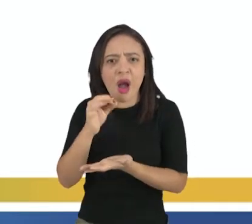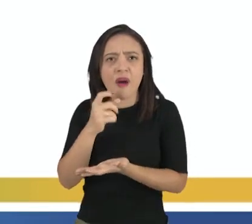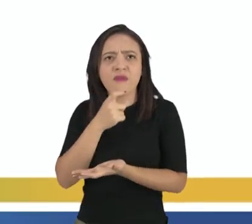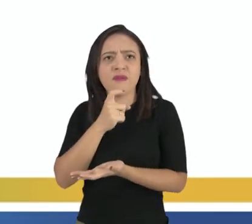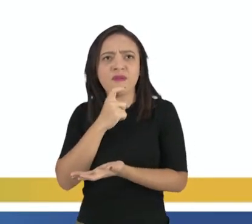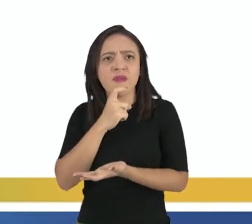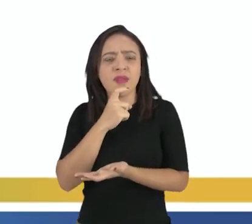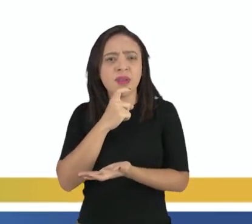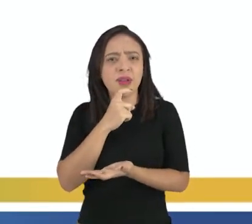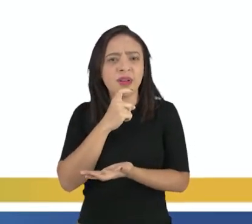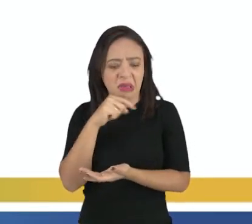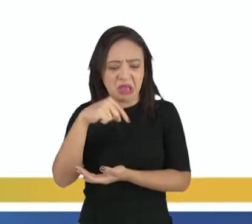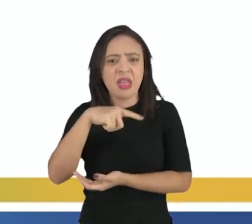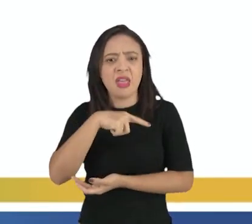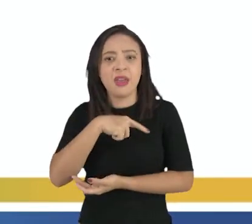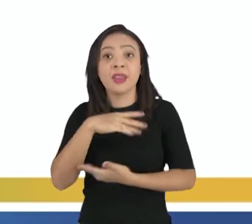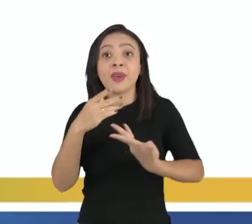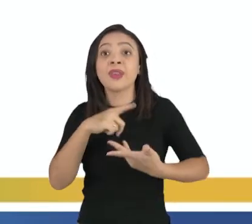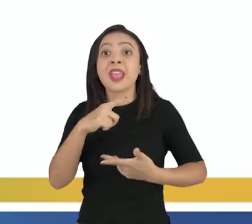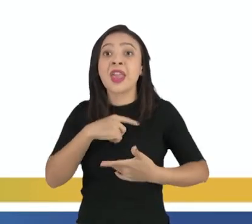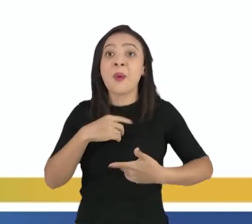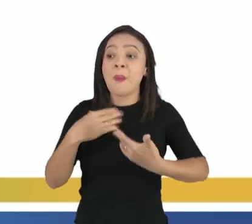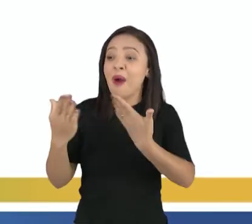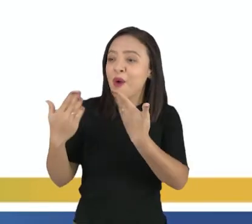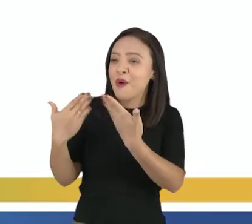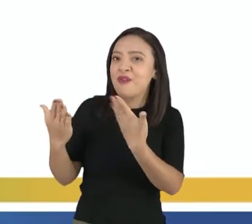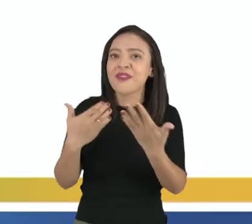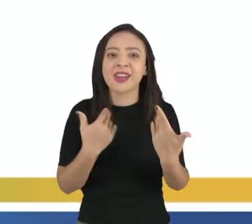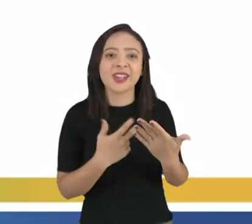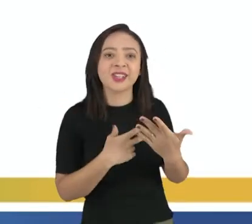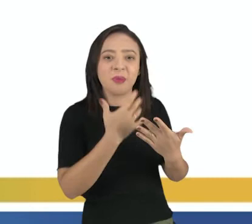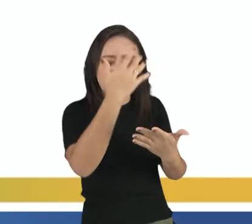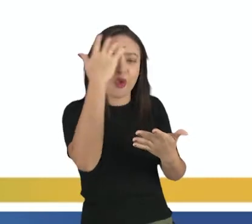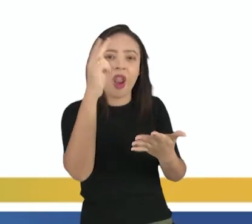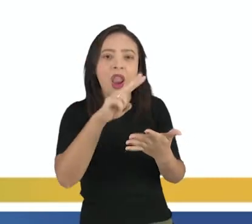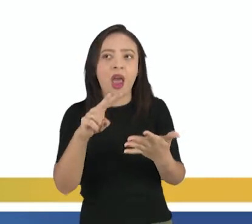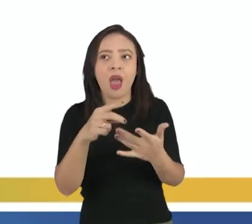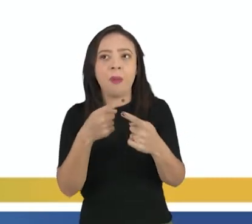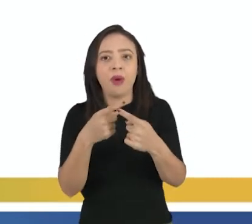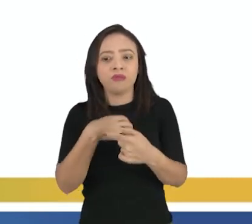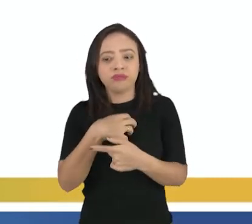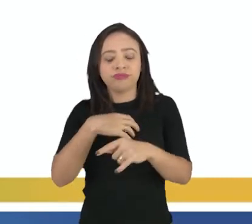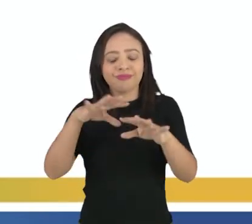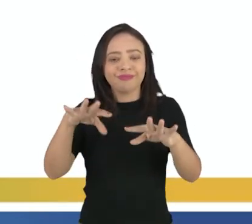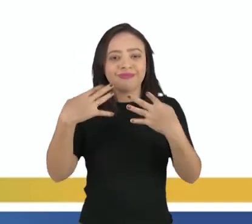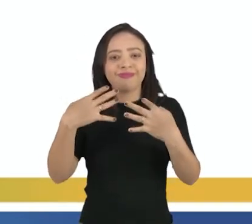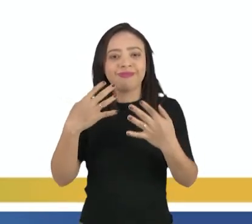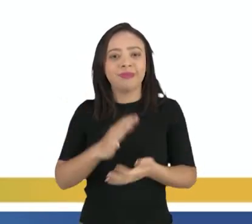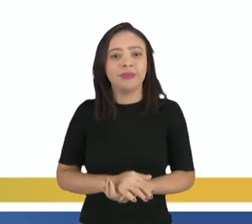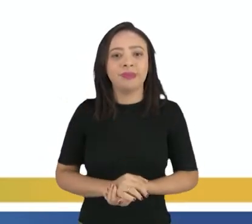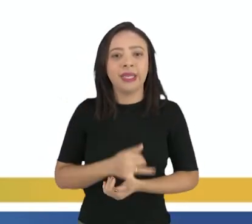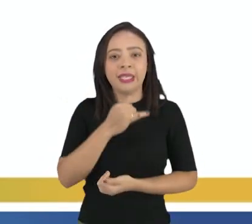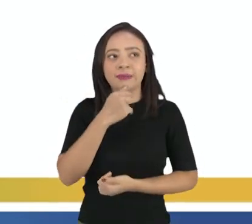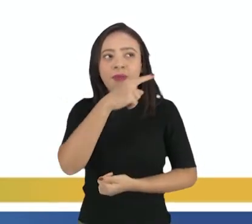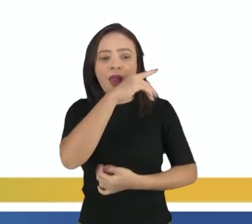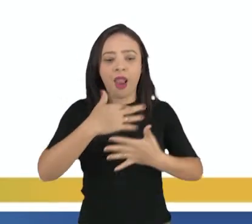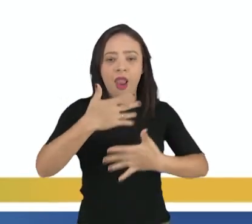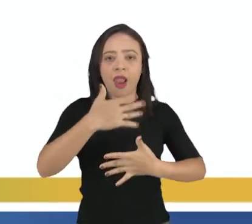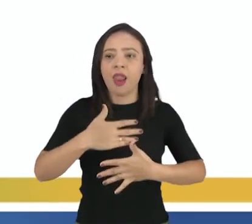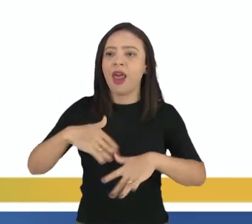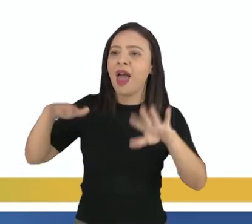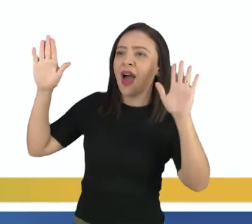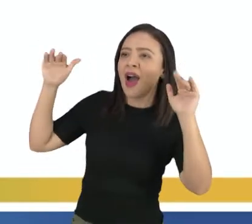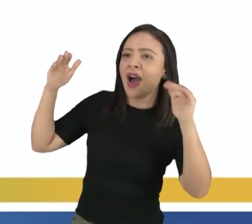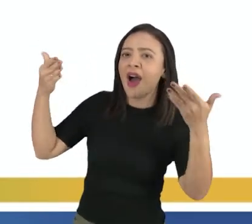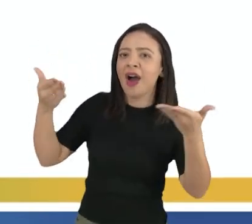esse diálogo com o leitor para que ele possa se sentir chamado realmente. É como você passa ali no centro e ouve aquele